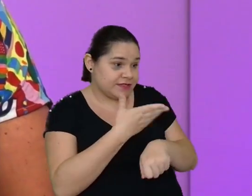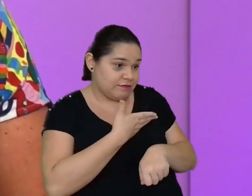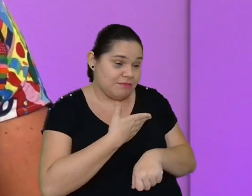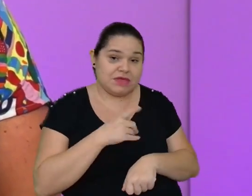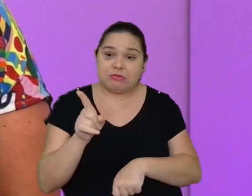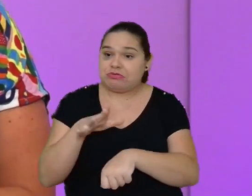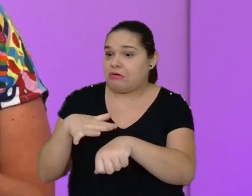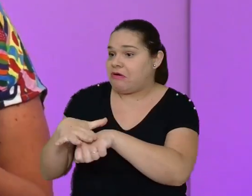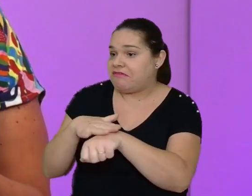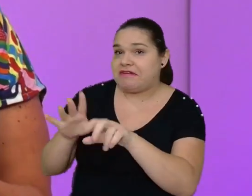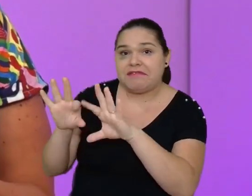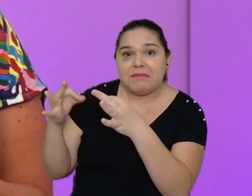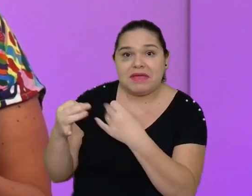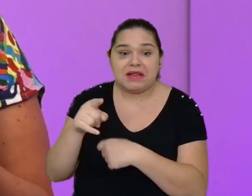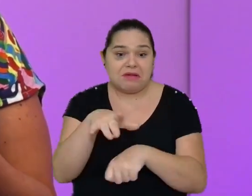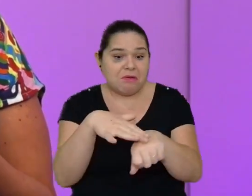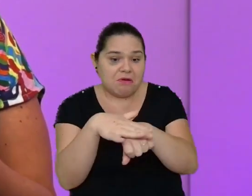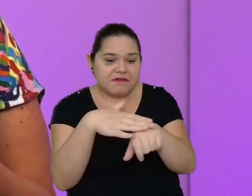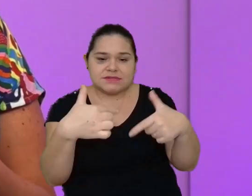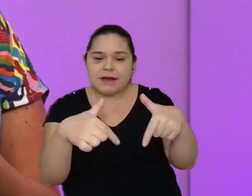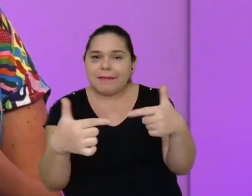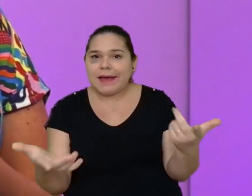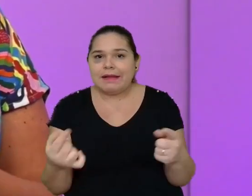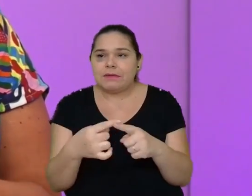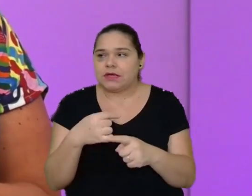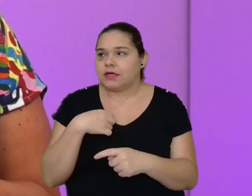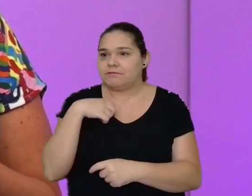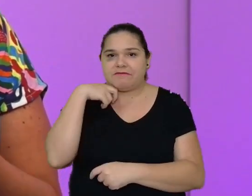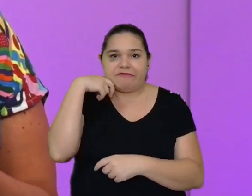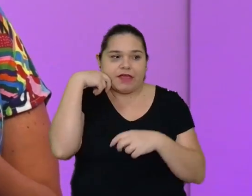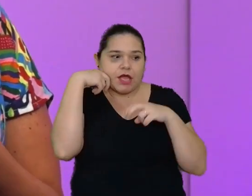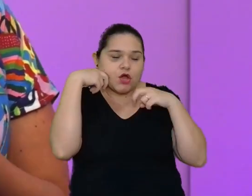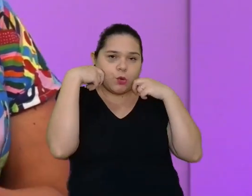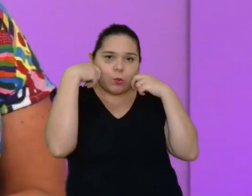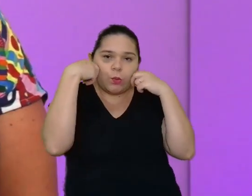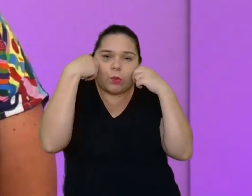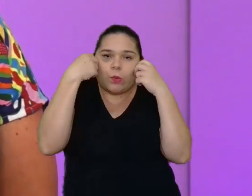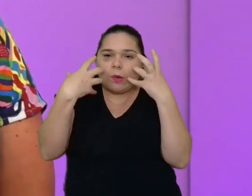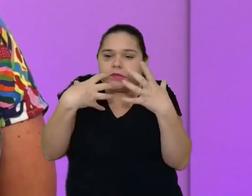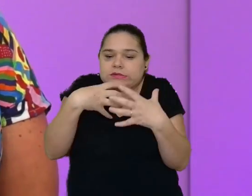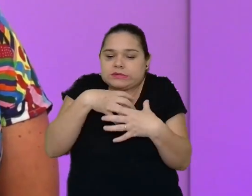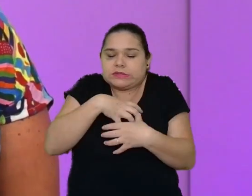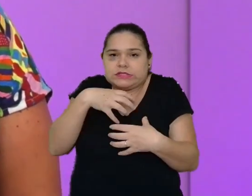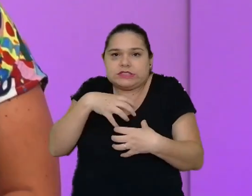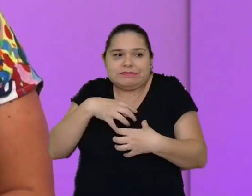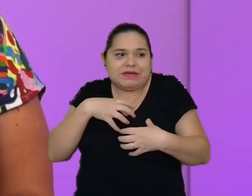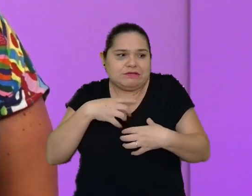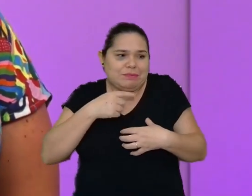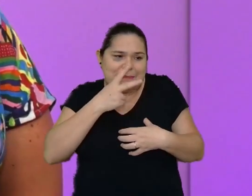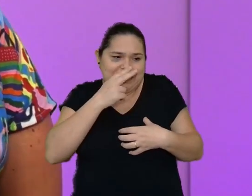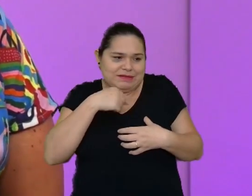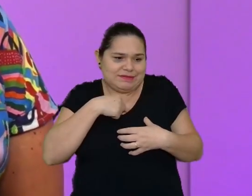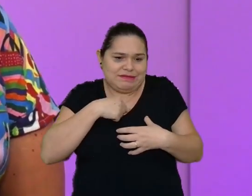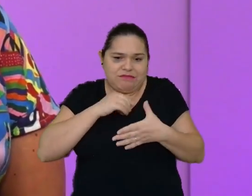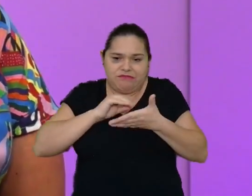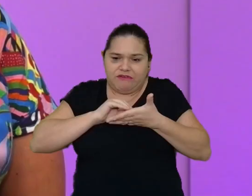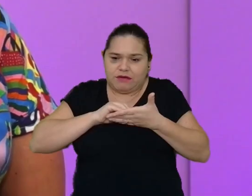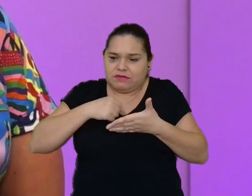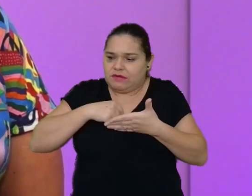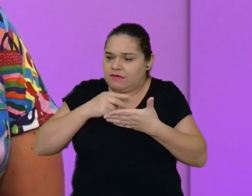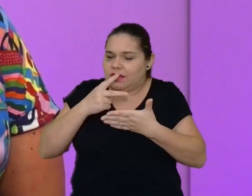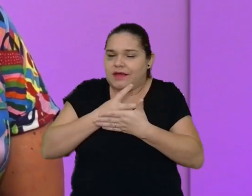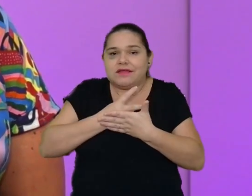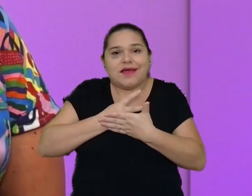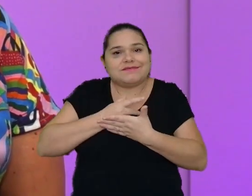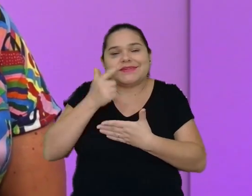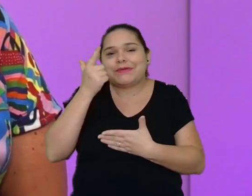no trabalho, porque vem uma vergonha, vem uma sensação de insuficiência e aí você não consegue dividir isso com ninguém.